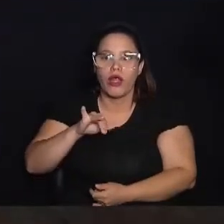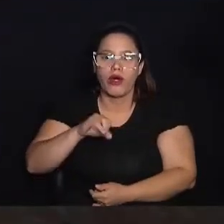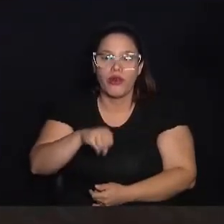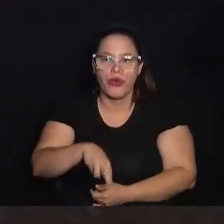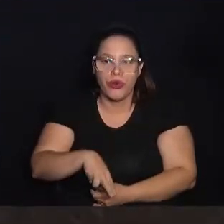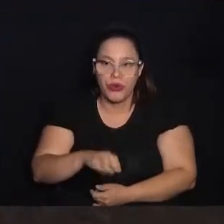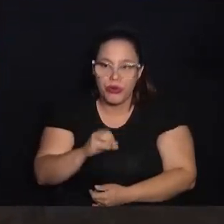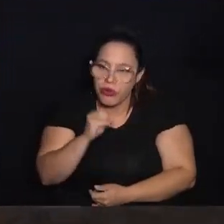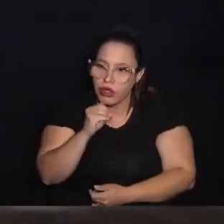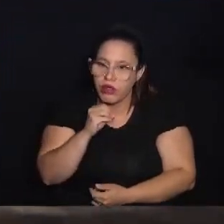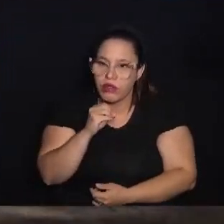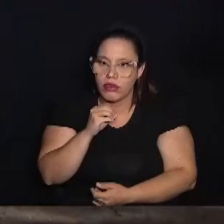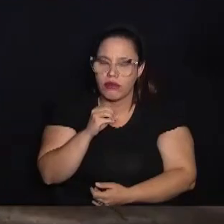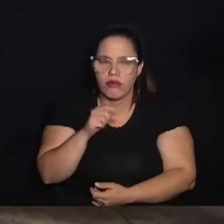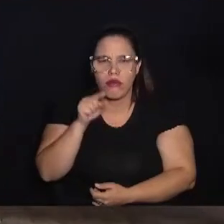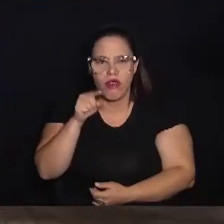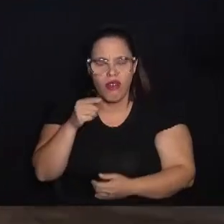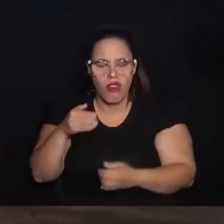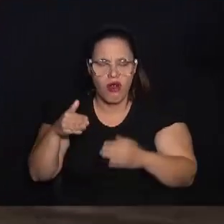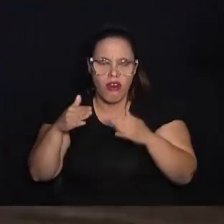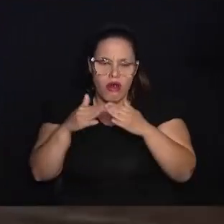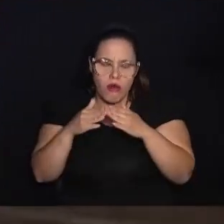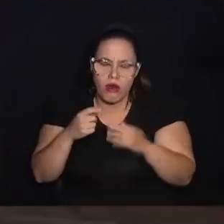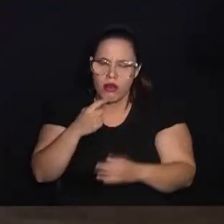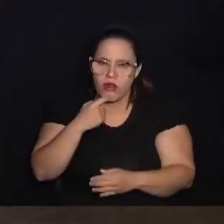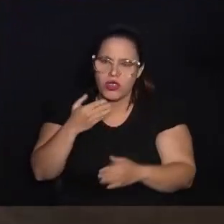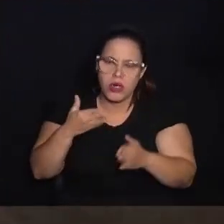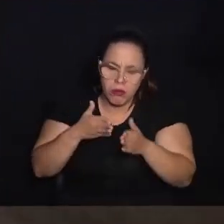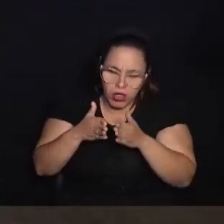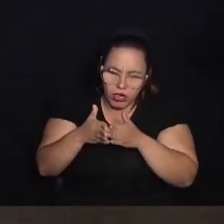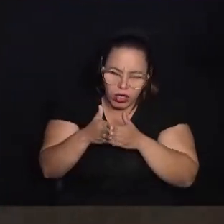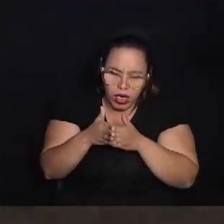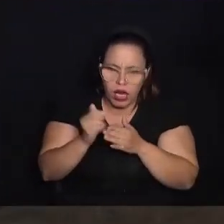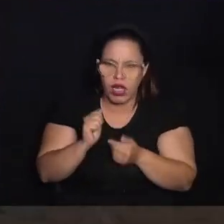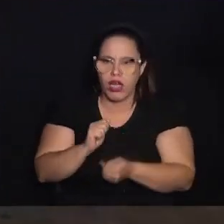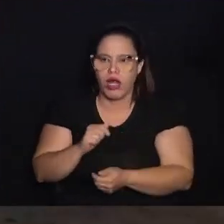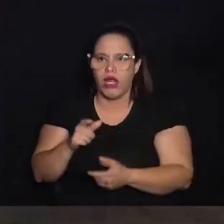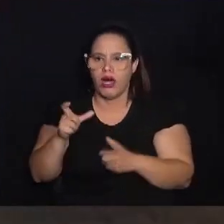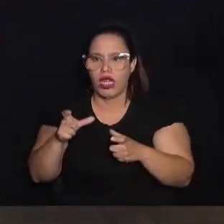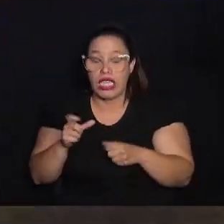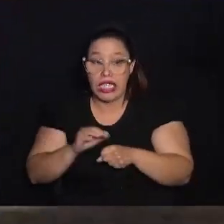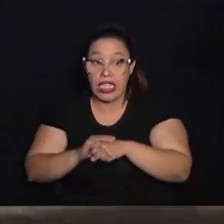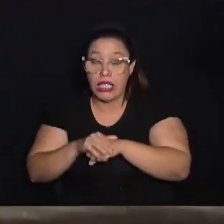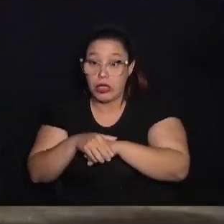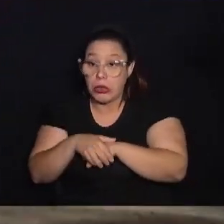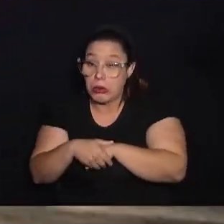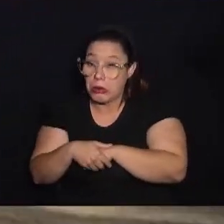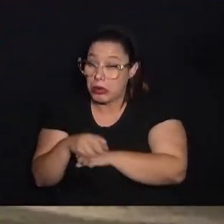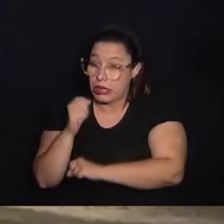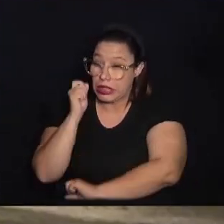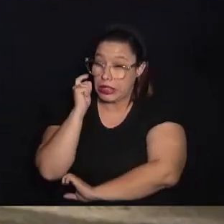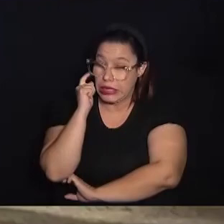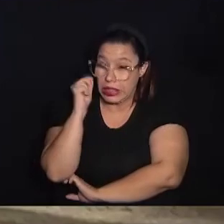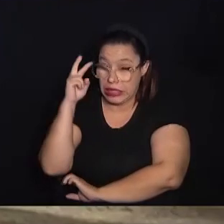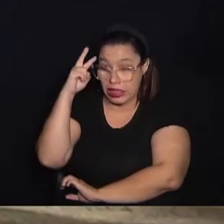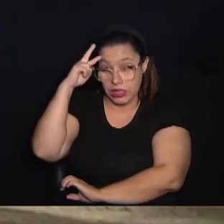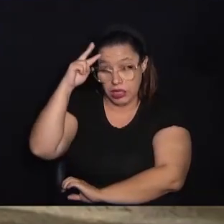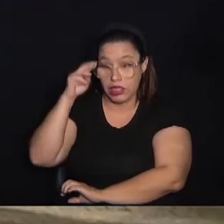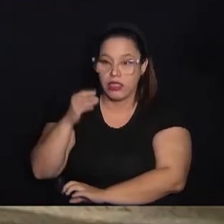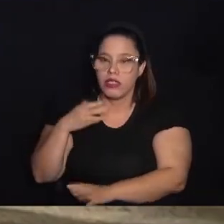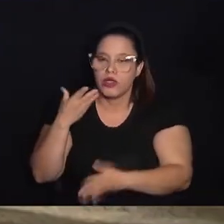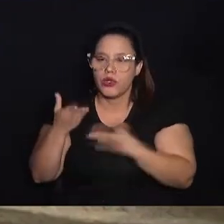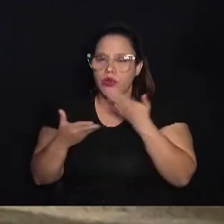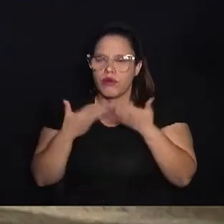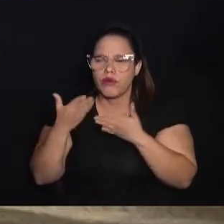aqui em Campinas já passou por este local Você já experimentou passar aqui à noite olha a história conta que